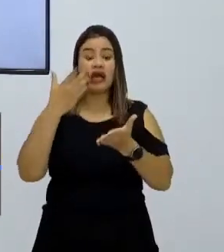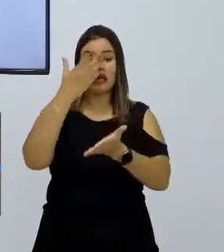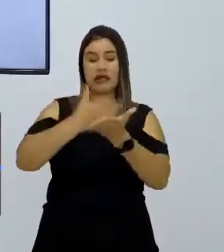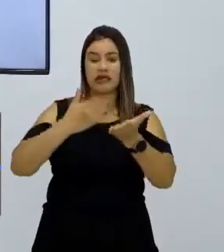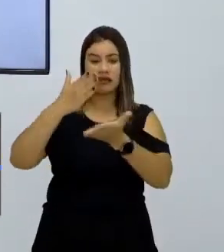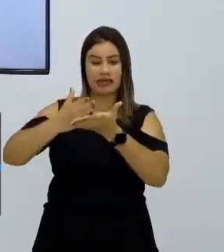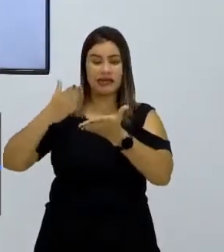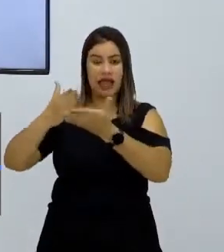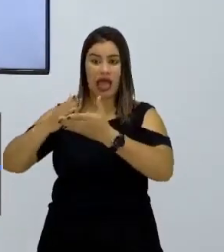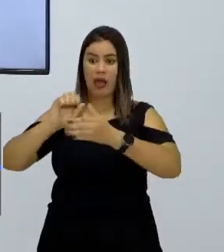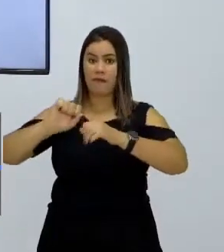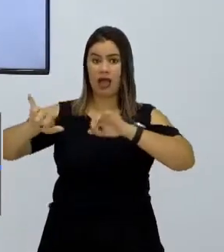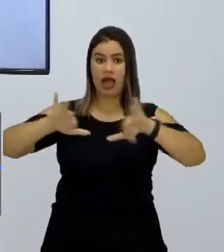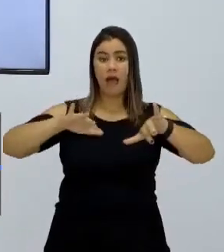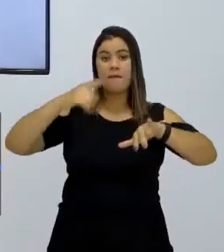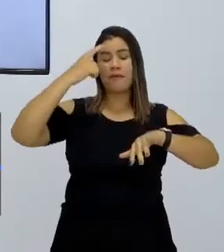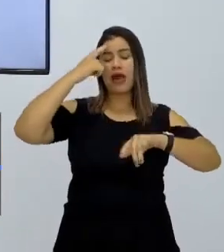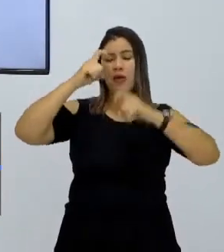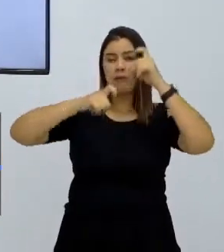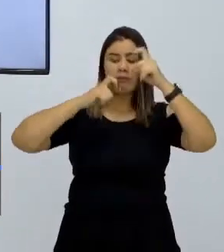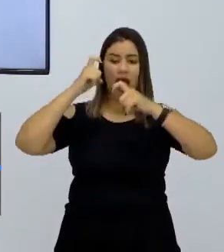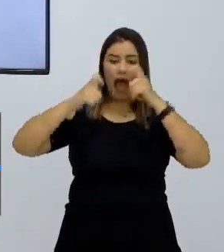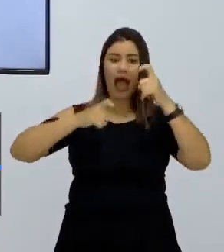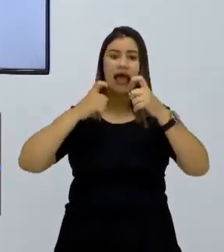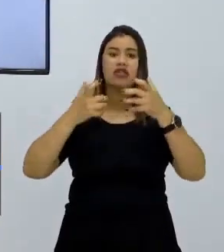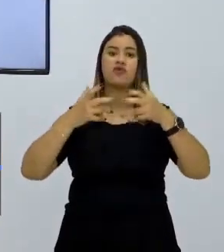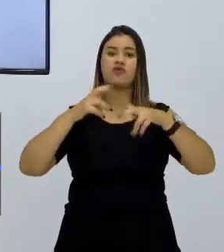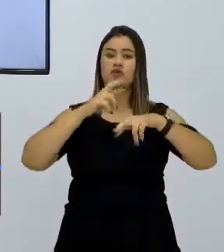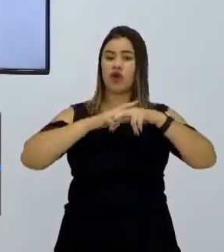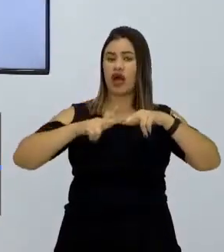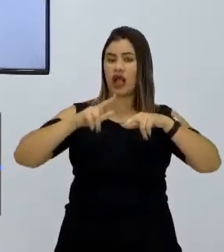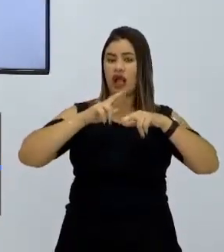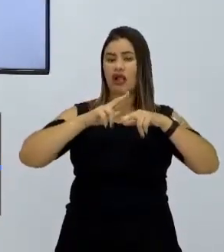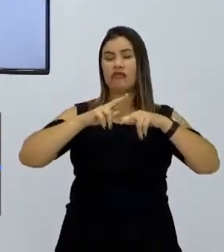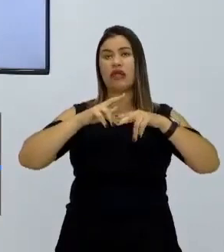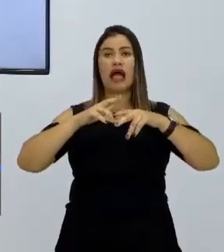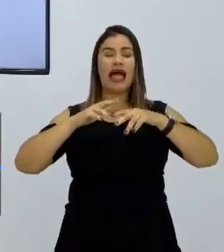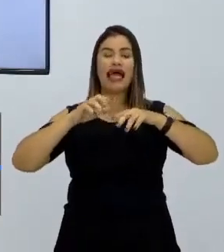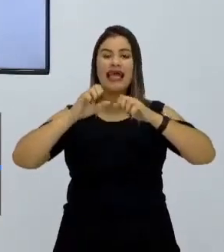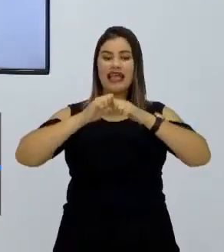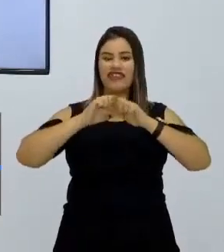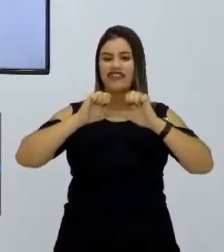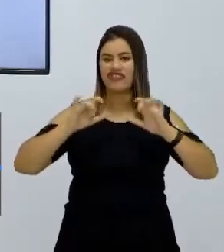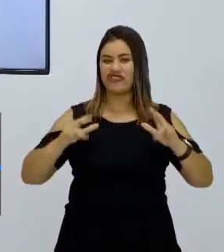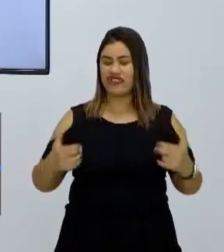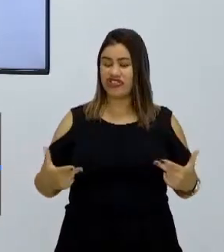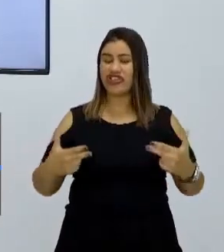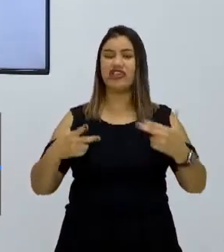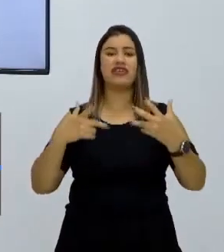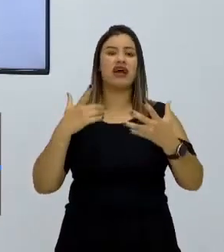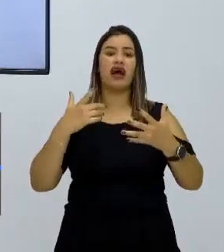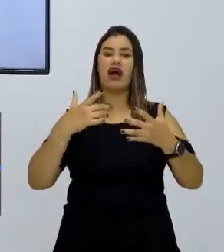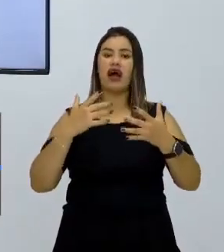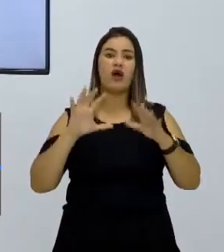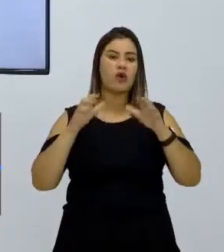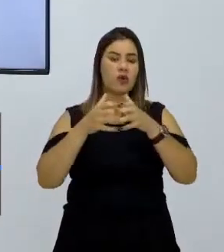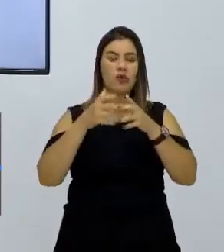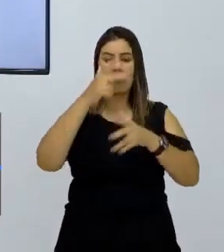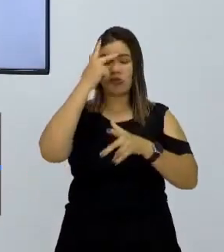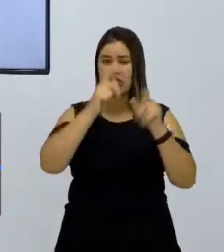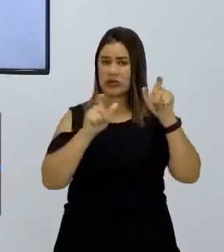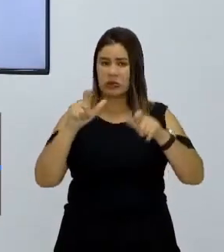com os clãs, né, com tribos que haviam lá, que eram até inimigas e acabaram ficando aí nos mesmos países.